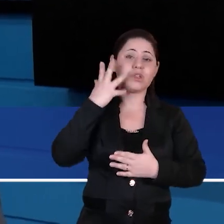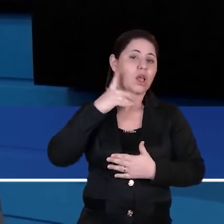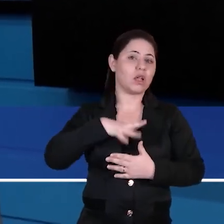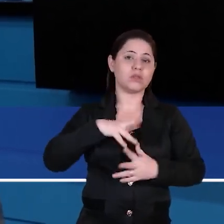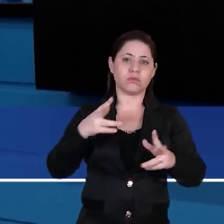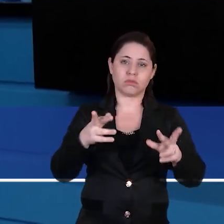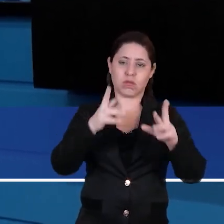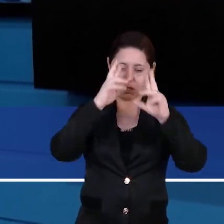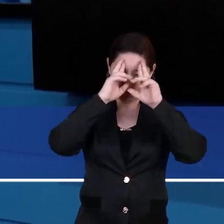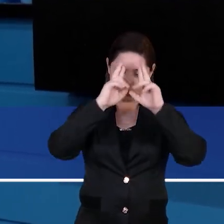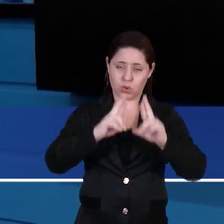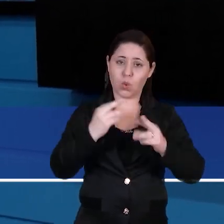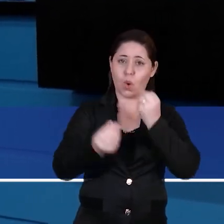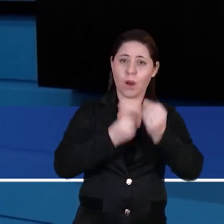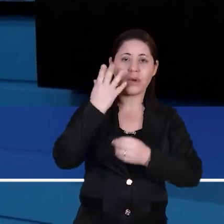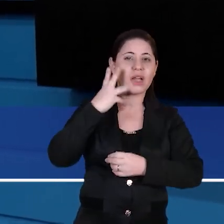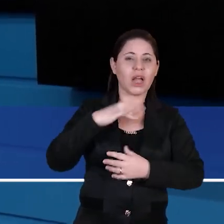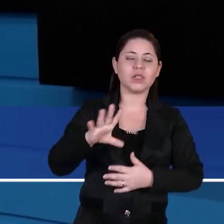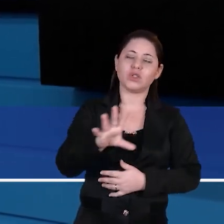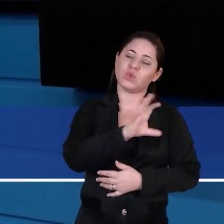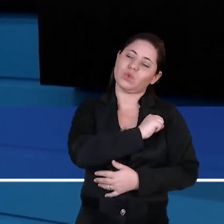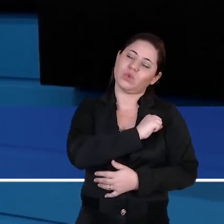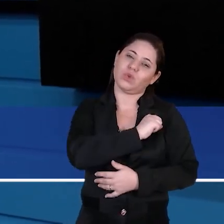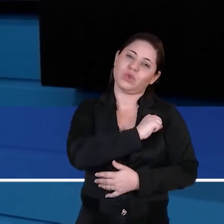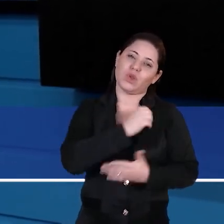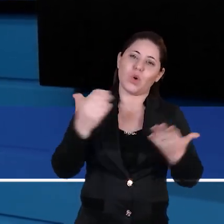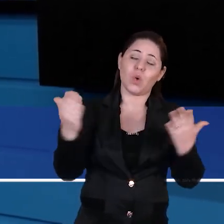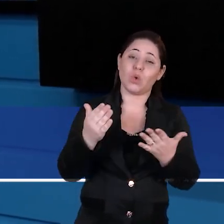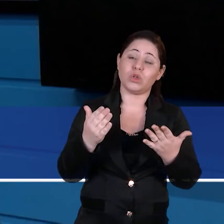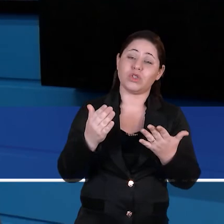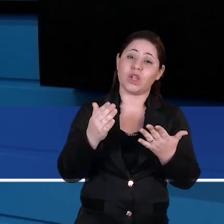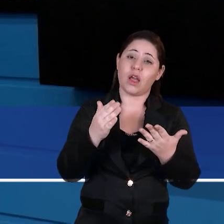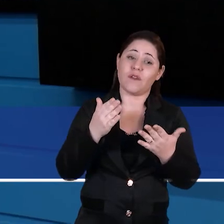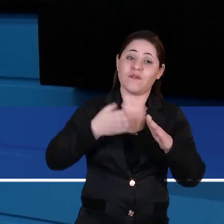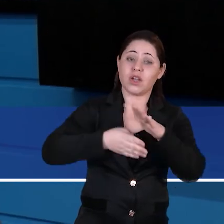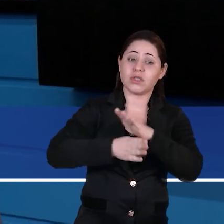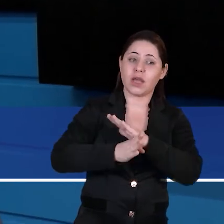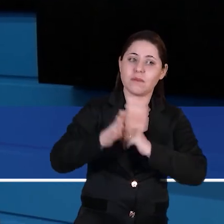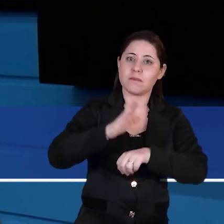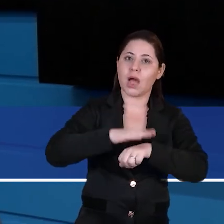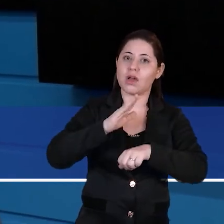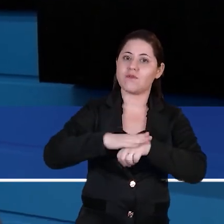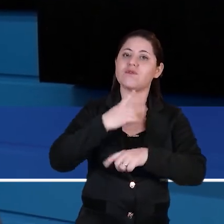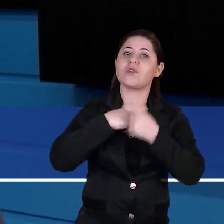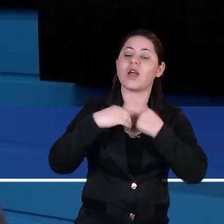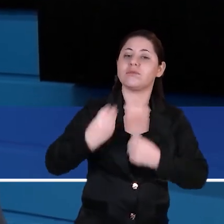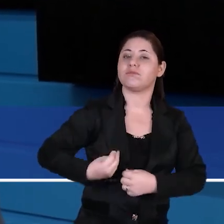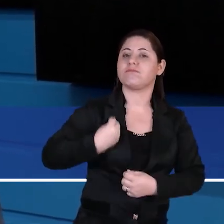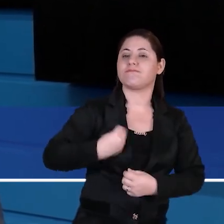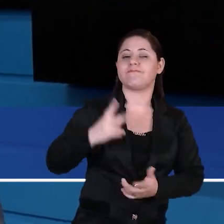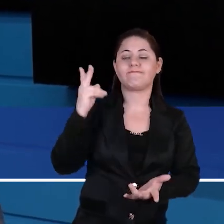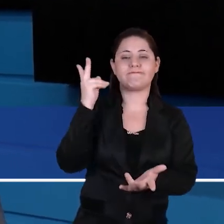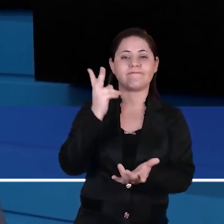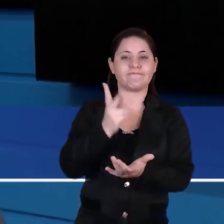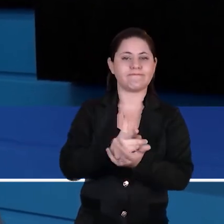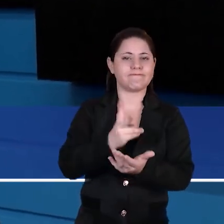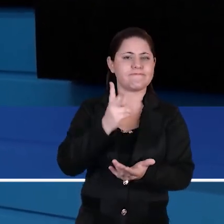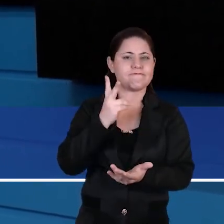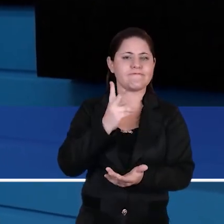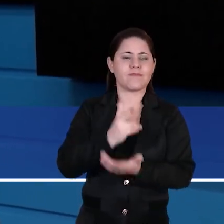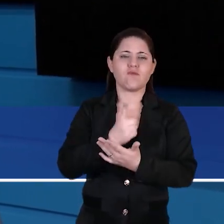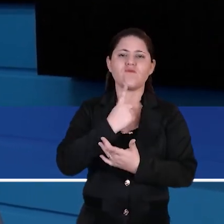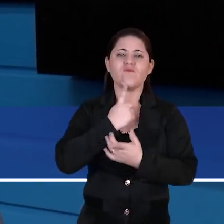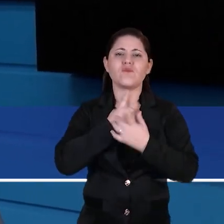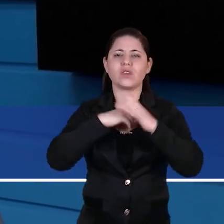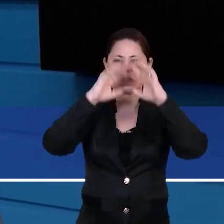Crianças com muita responsabilidade, do jeito que as crianças gostam. Eu tenho certeza que elas saem daqui com mais vontade de estarem participando, né? Com mais